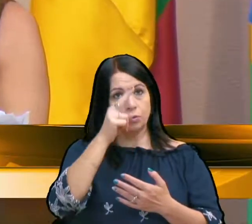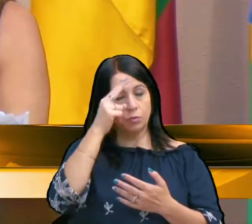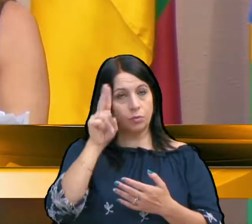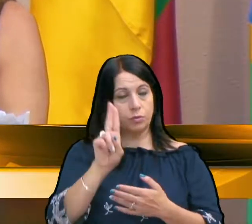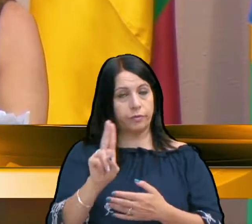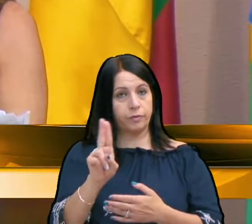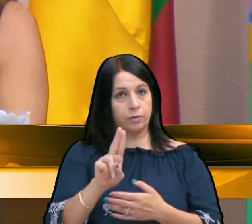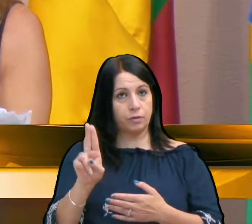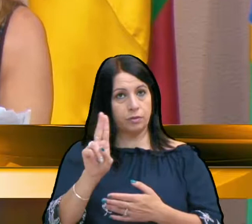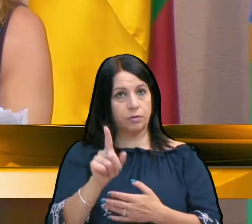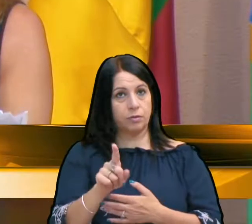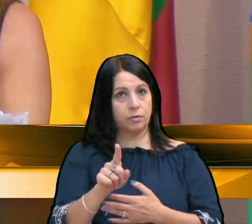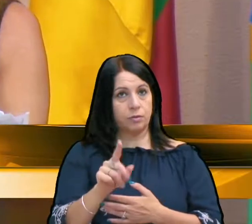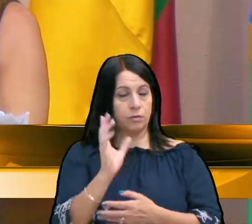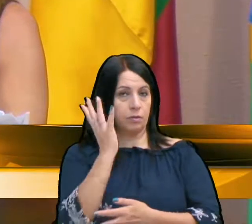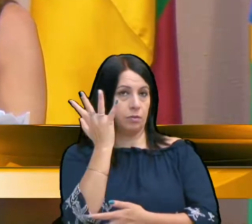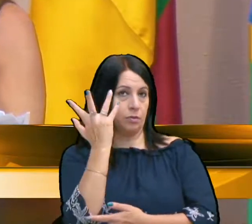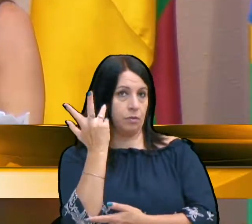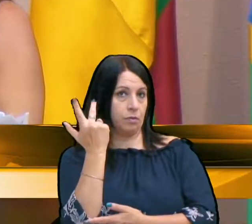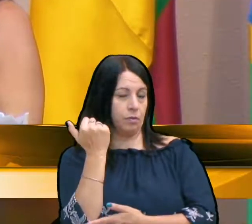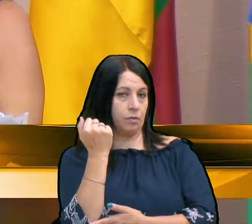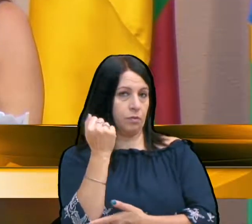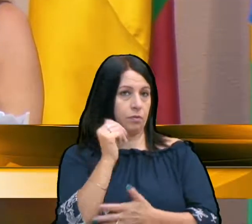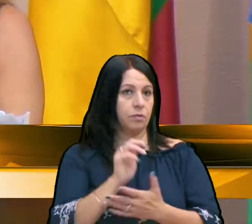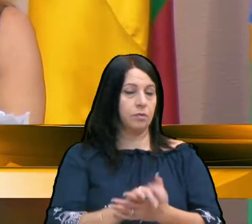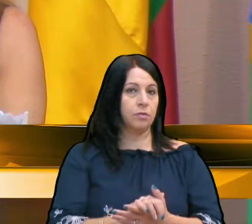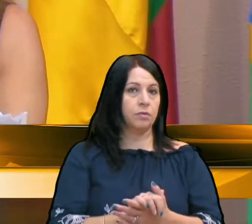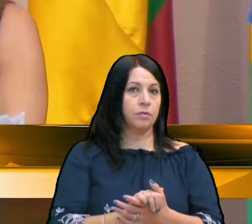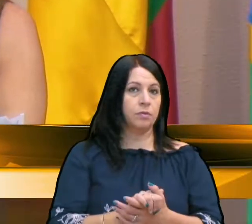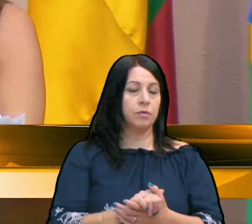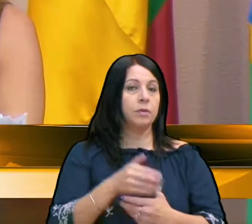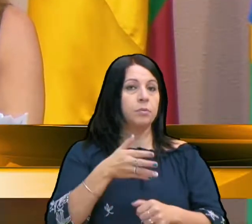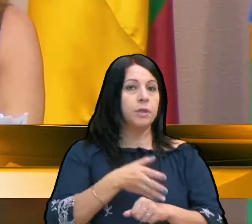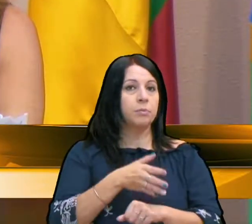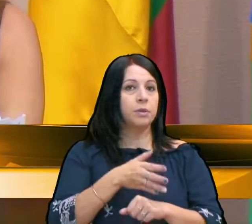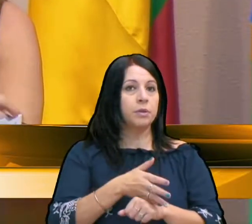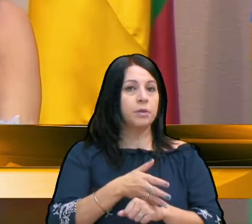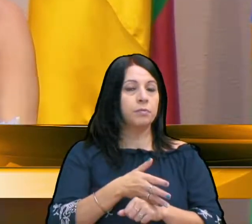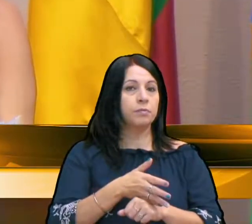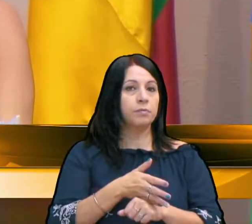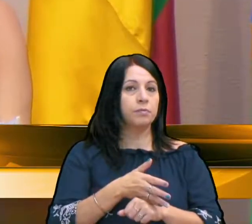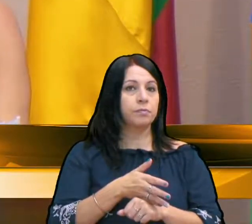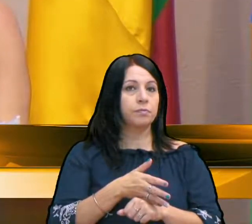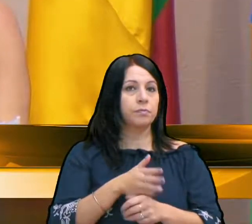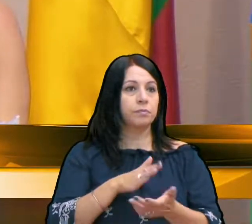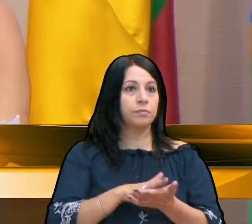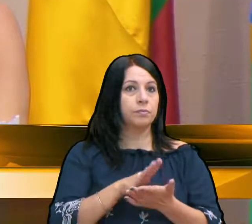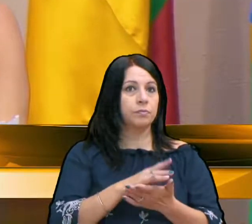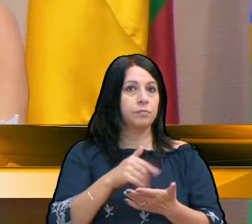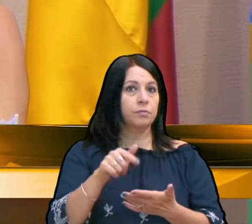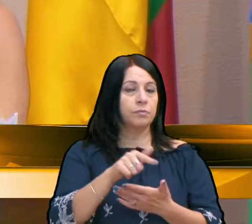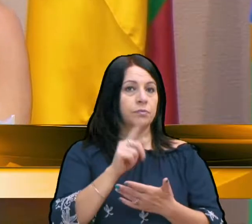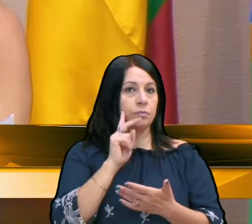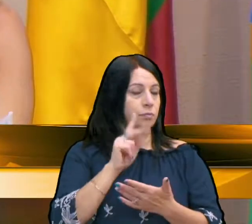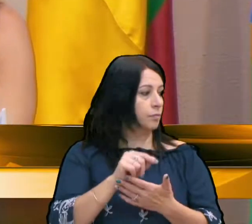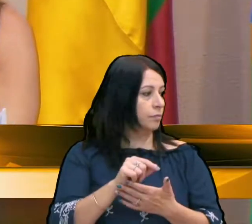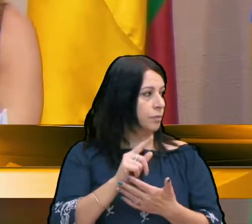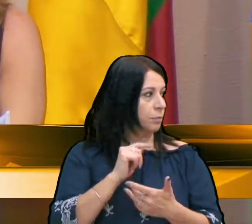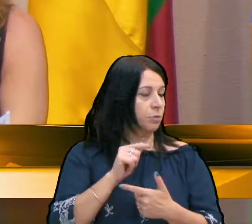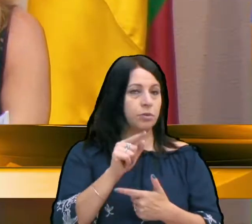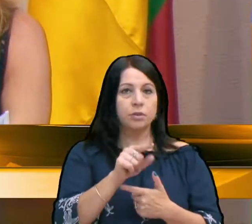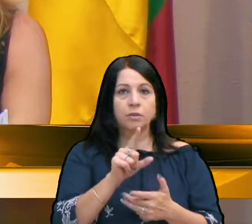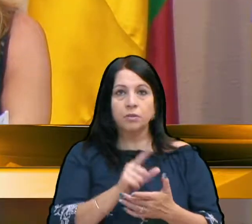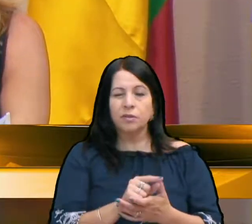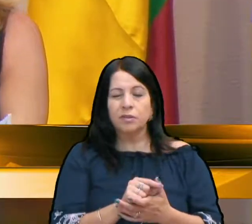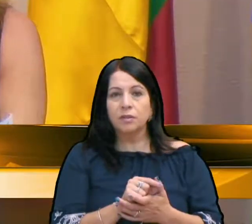Fundação da FSG, né, quando ele participou da edição de 2017, do